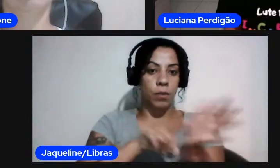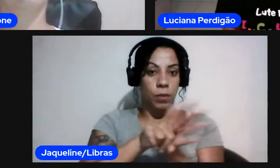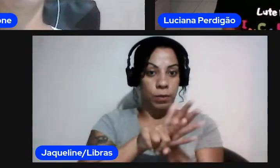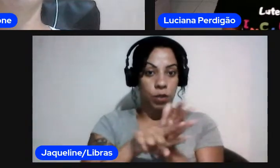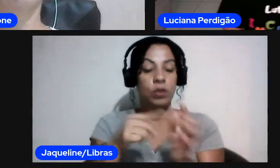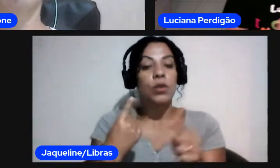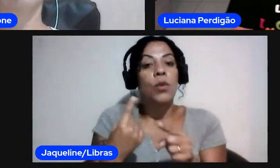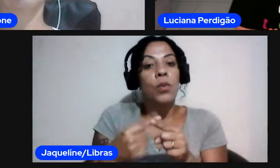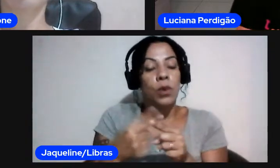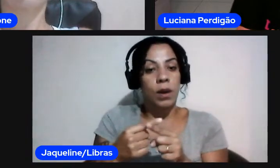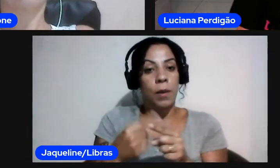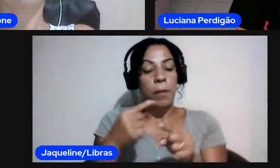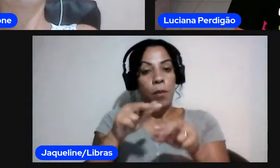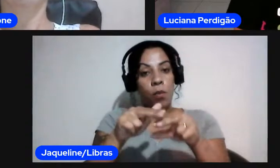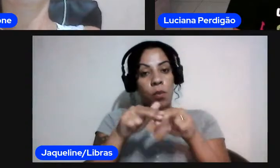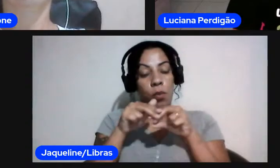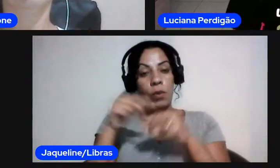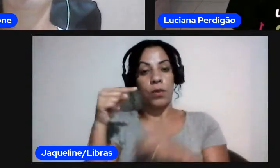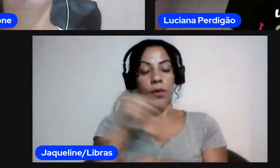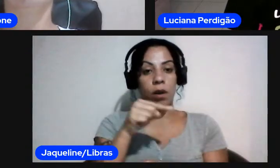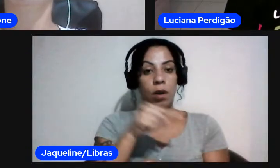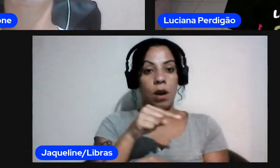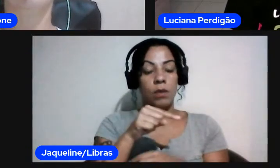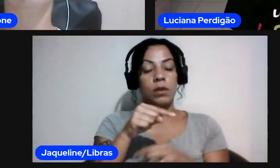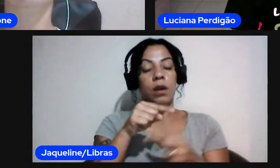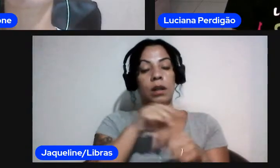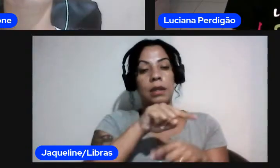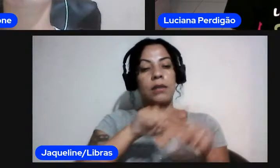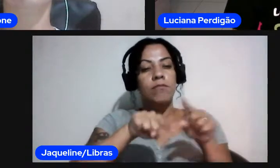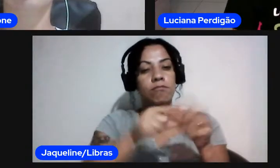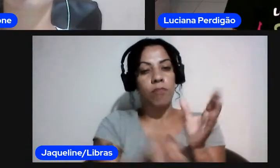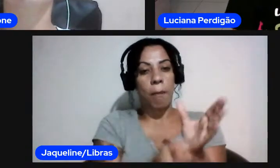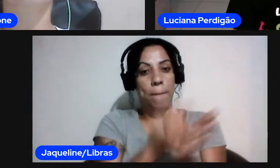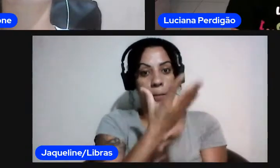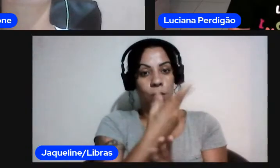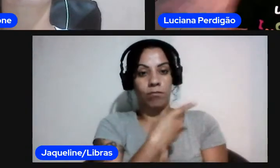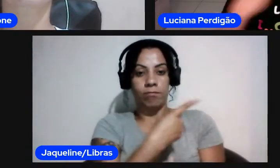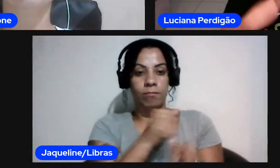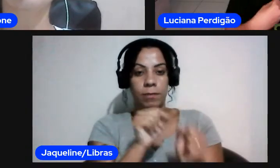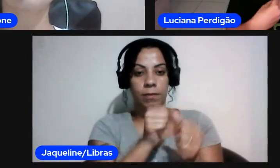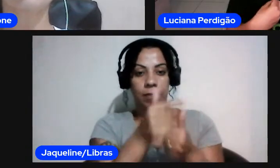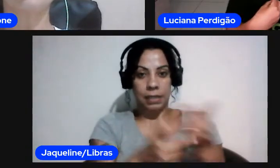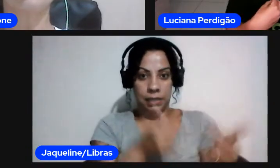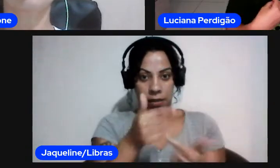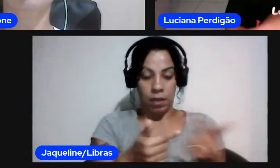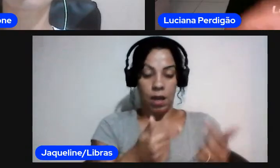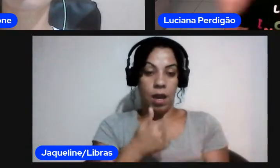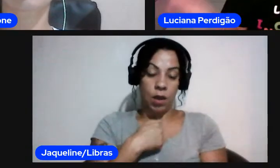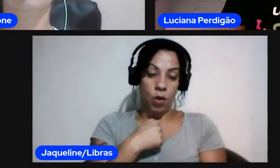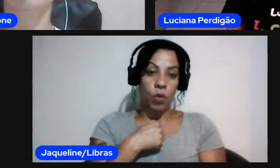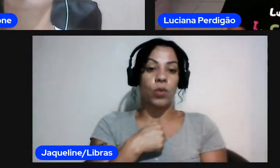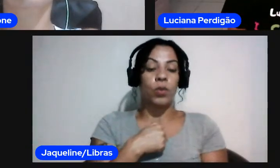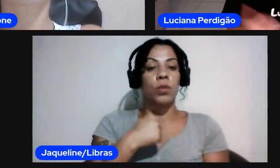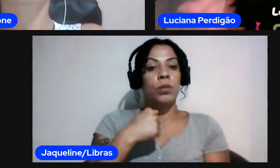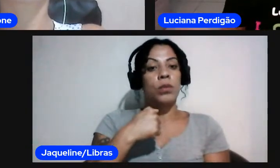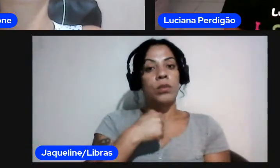partir desse produto, né, elaborado, que eu não